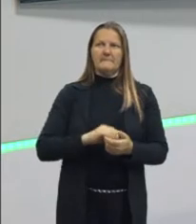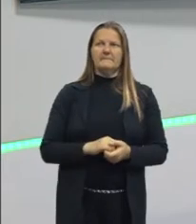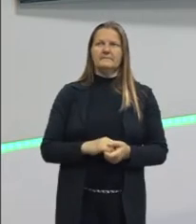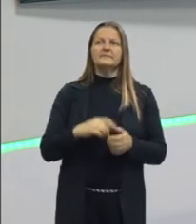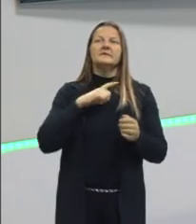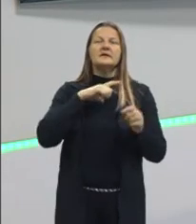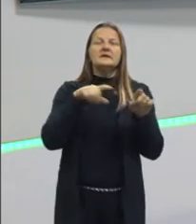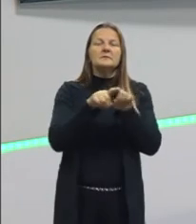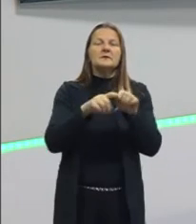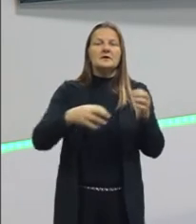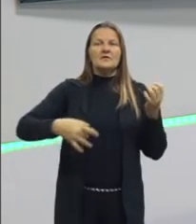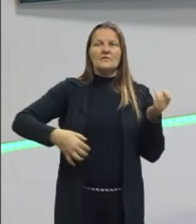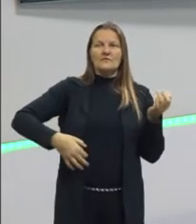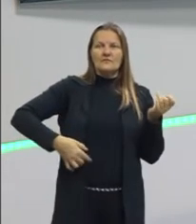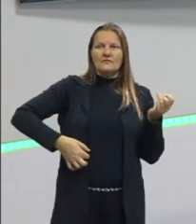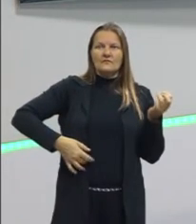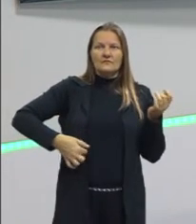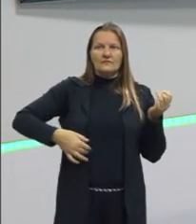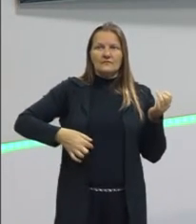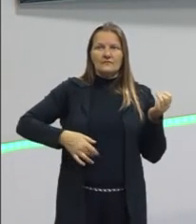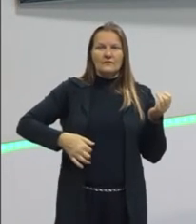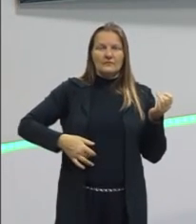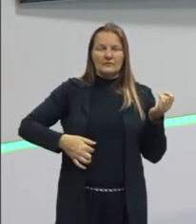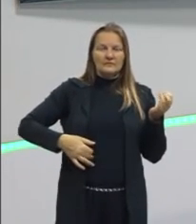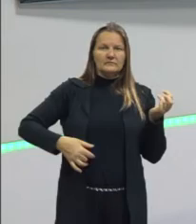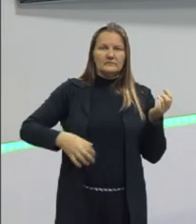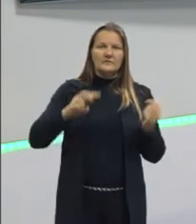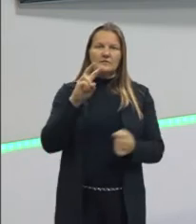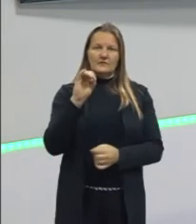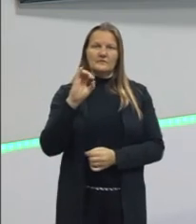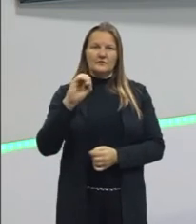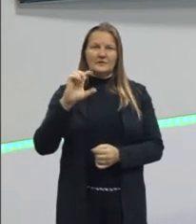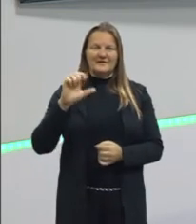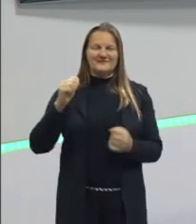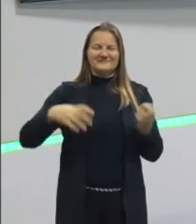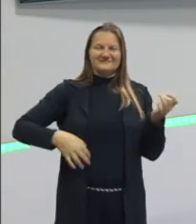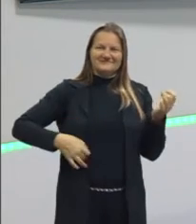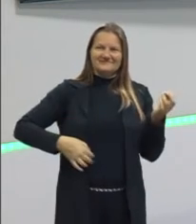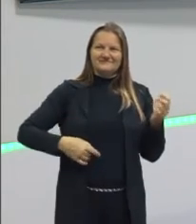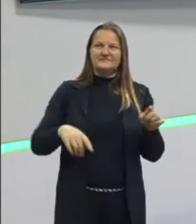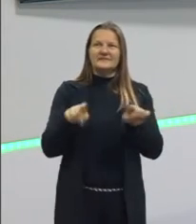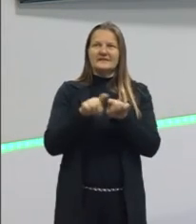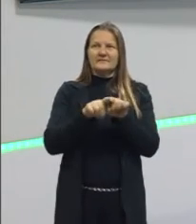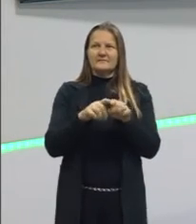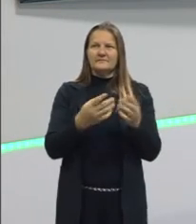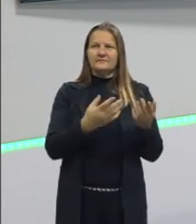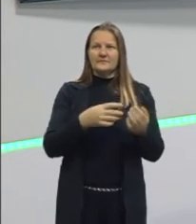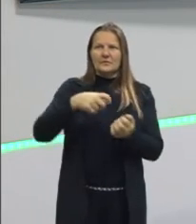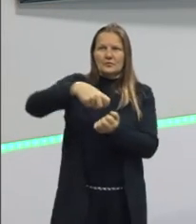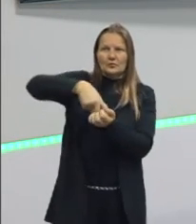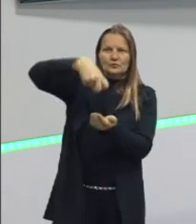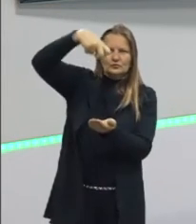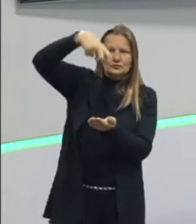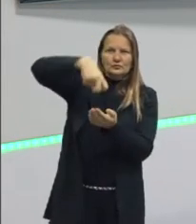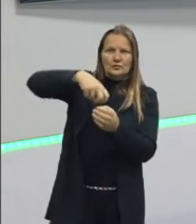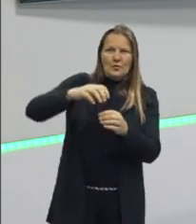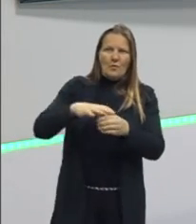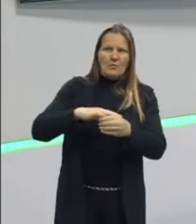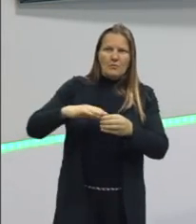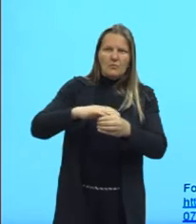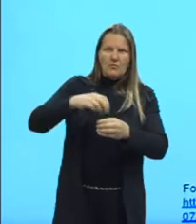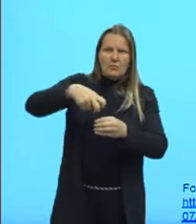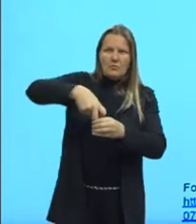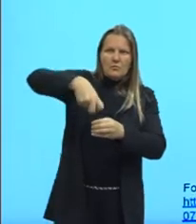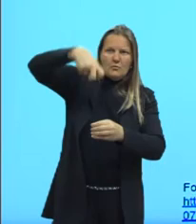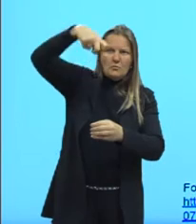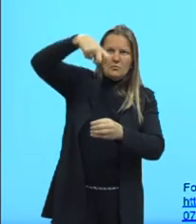a gente tem um violão né também instrumentos de corda e aqui também uma um outro uma outra mola né só